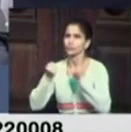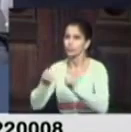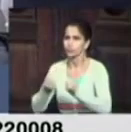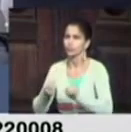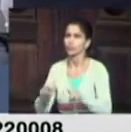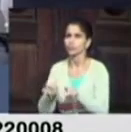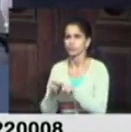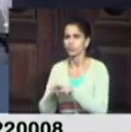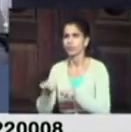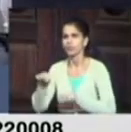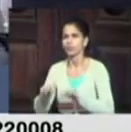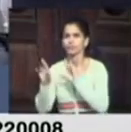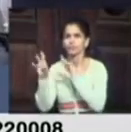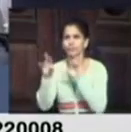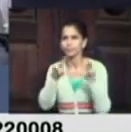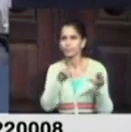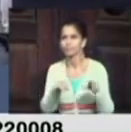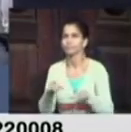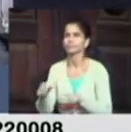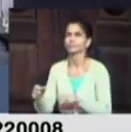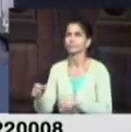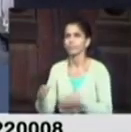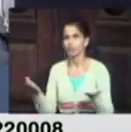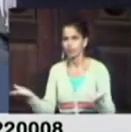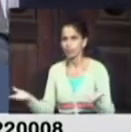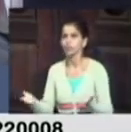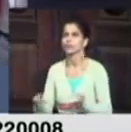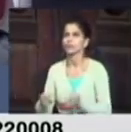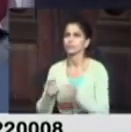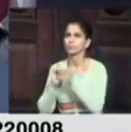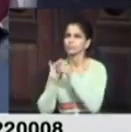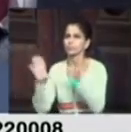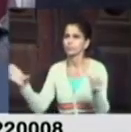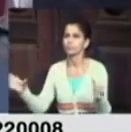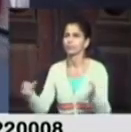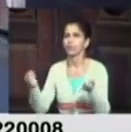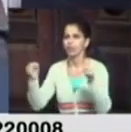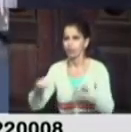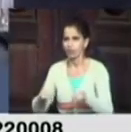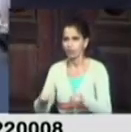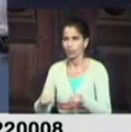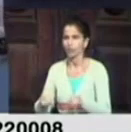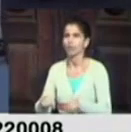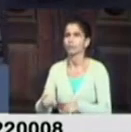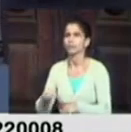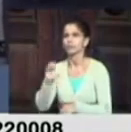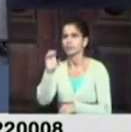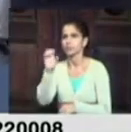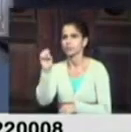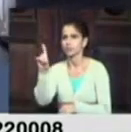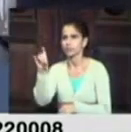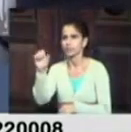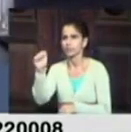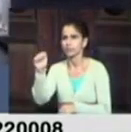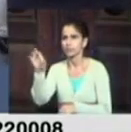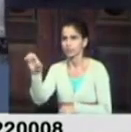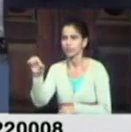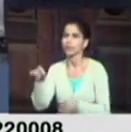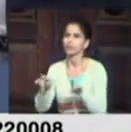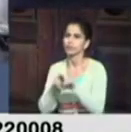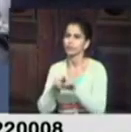espaço da diferença no parlamento, que é fundamental para a democracia, nesse momento, pela situação da SEDAI, da UERJ e